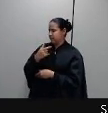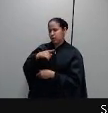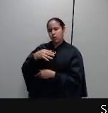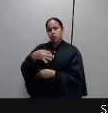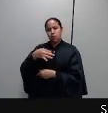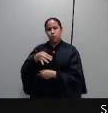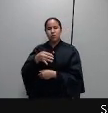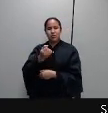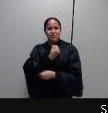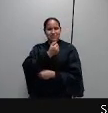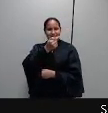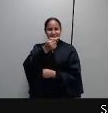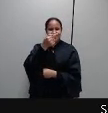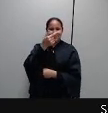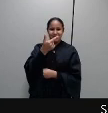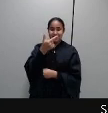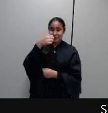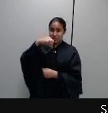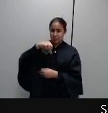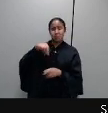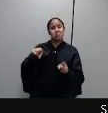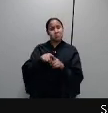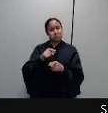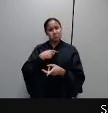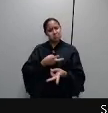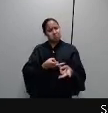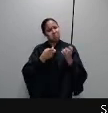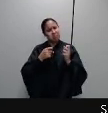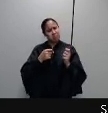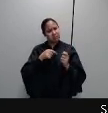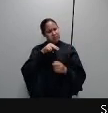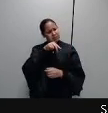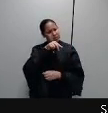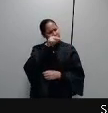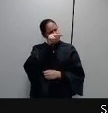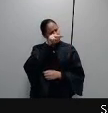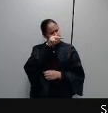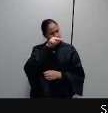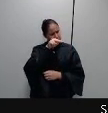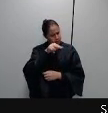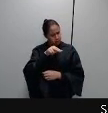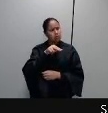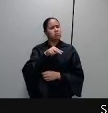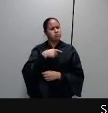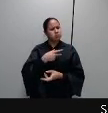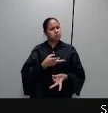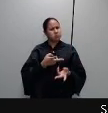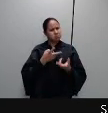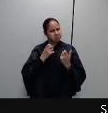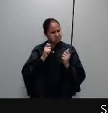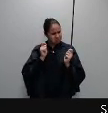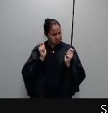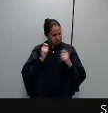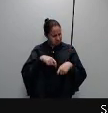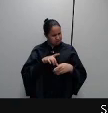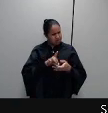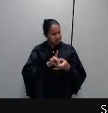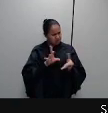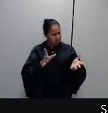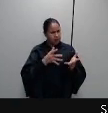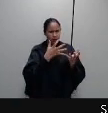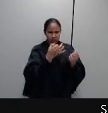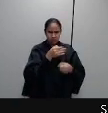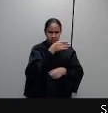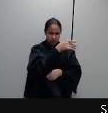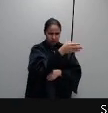é me parece que o dispositivo que poderia dar ensejo ao acolhimento do pleito que o artigo 66 da